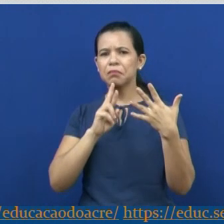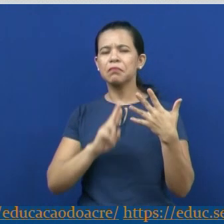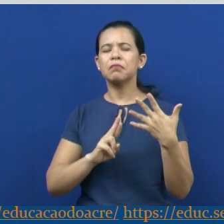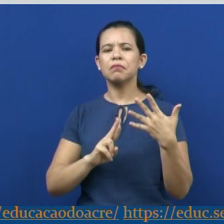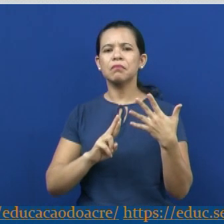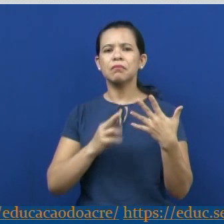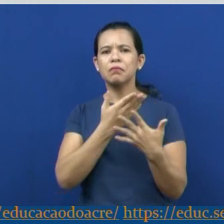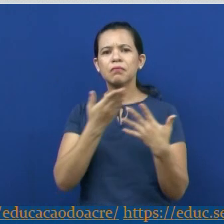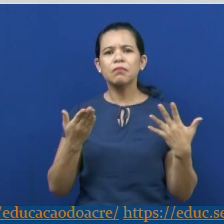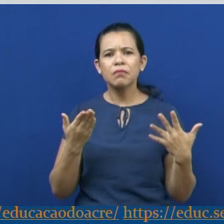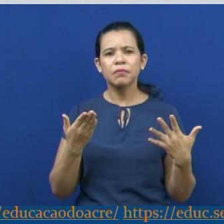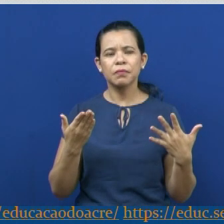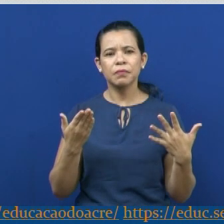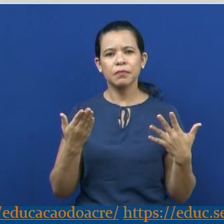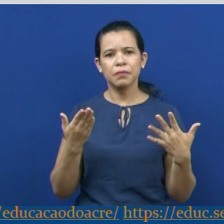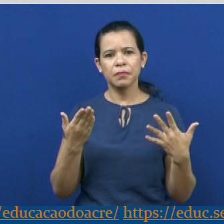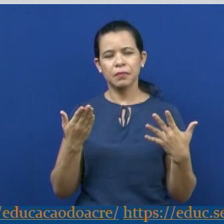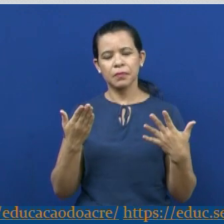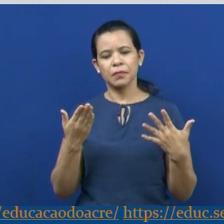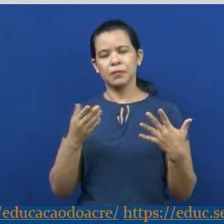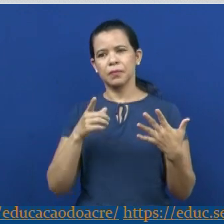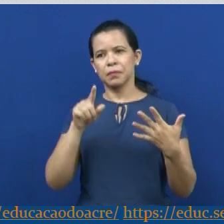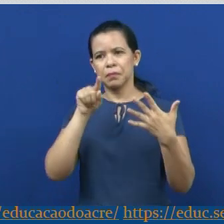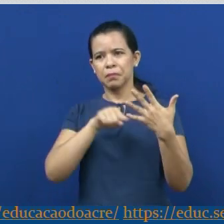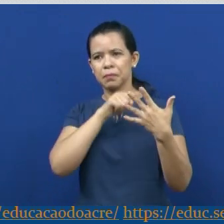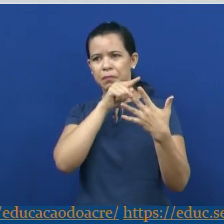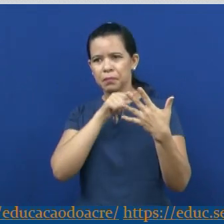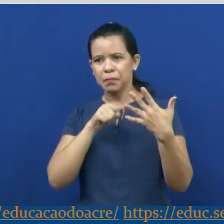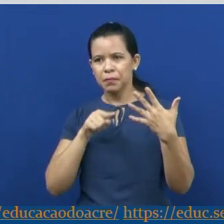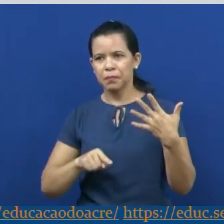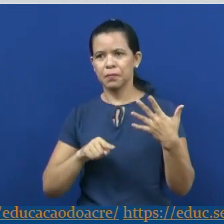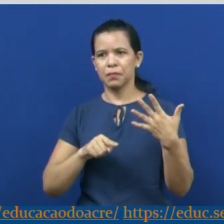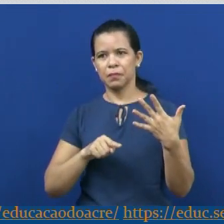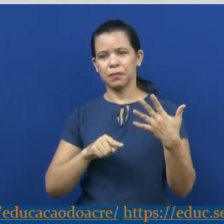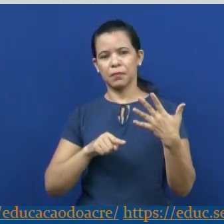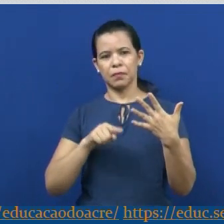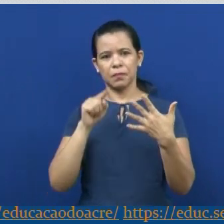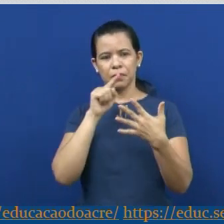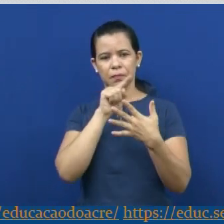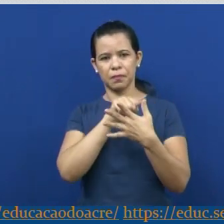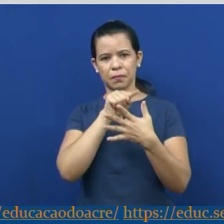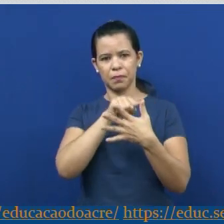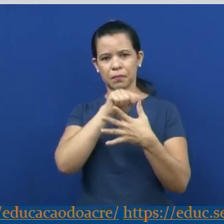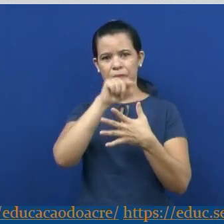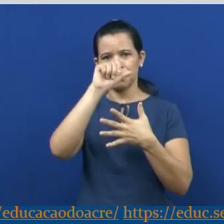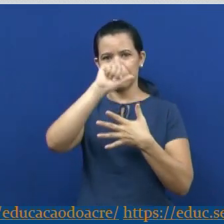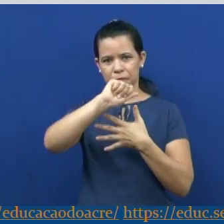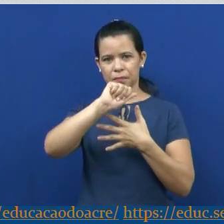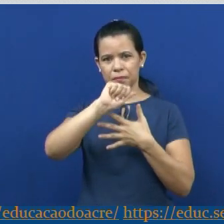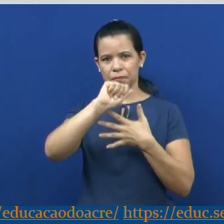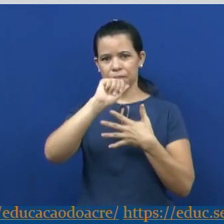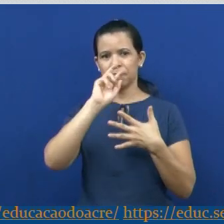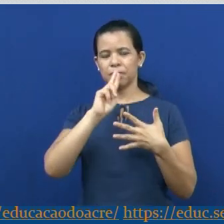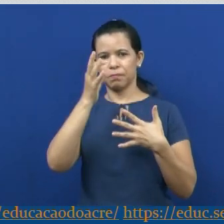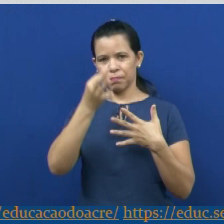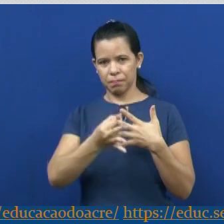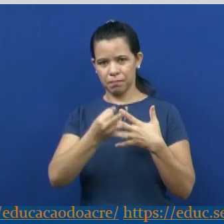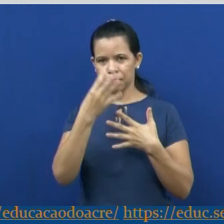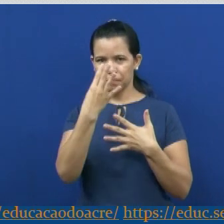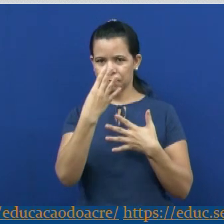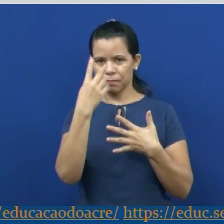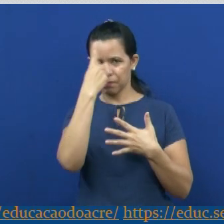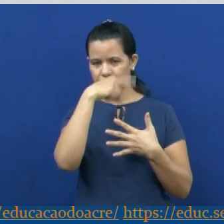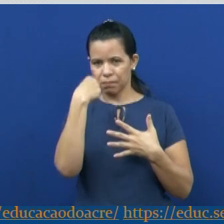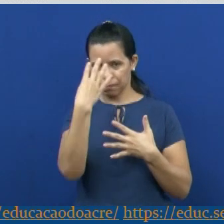você terá como gabarito, como resposta certa, a alternativa A, 4